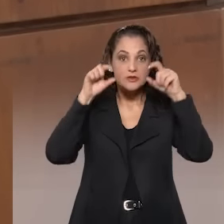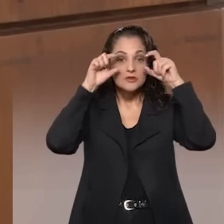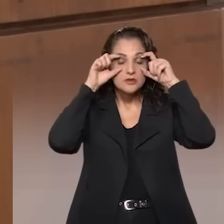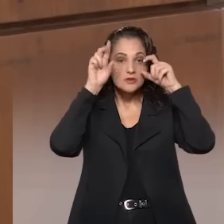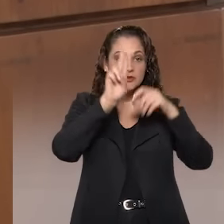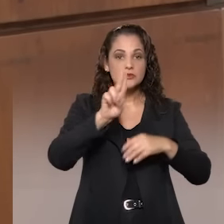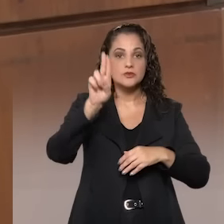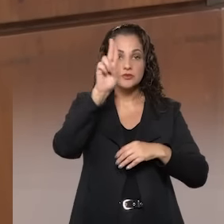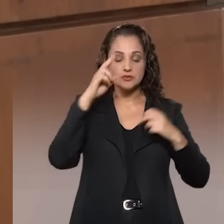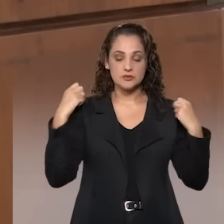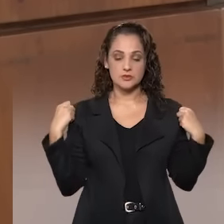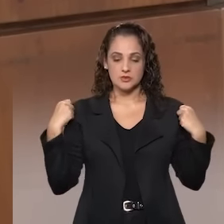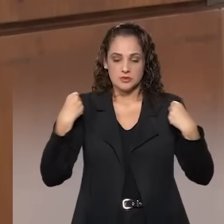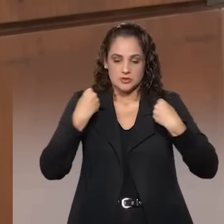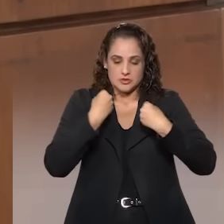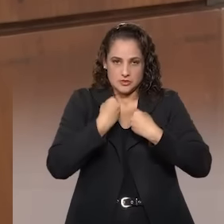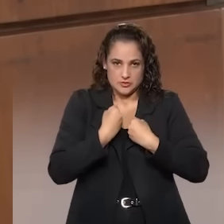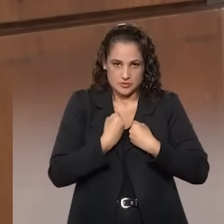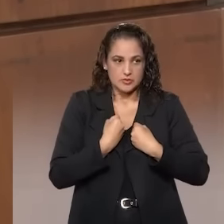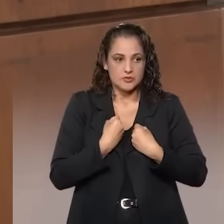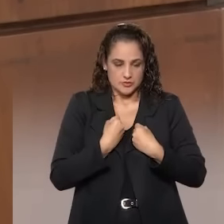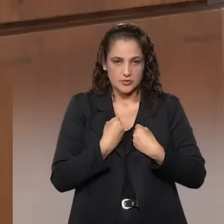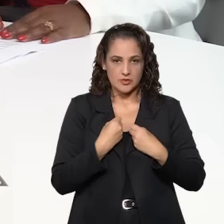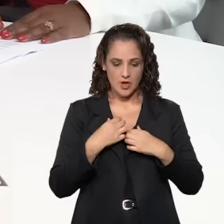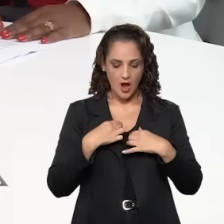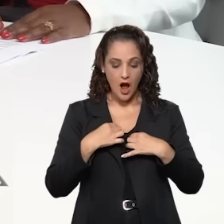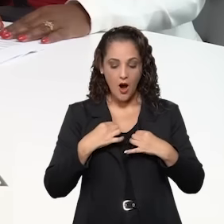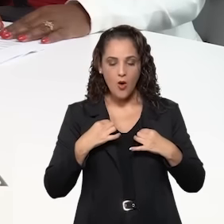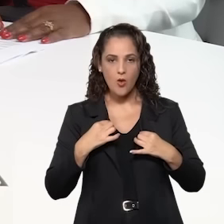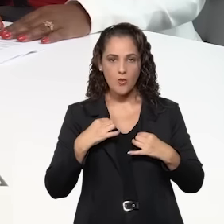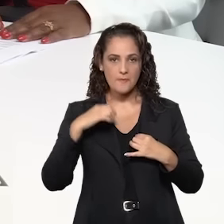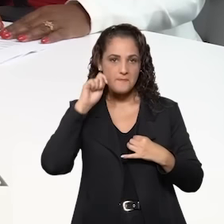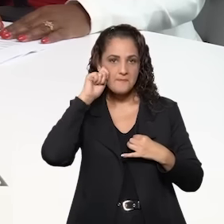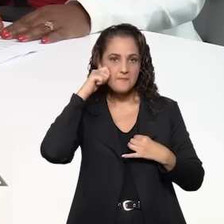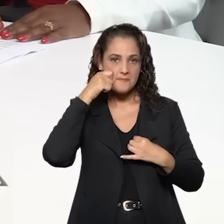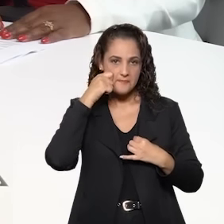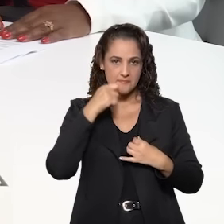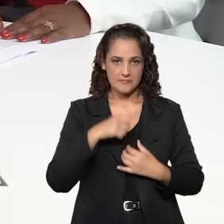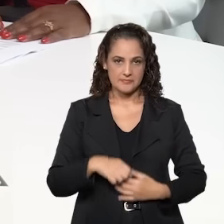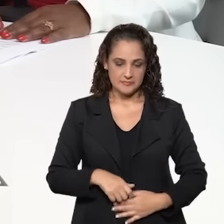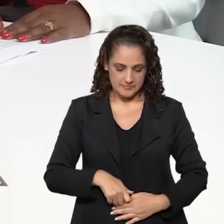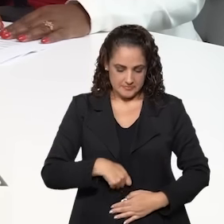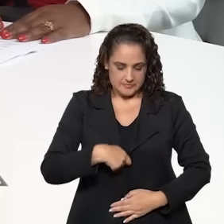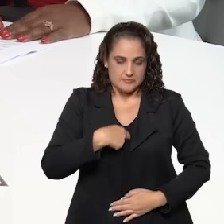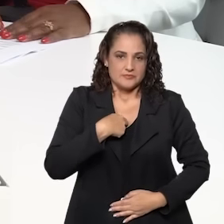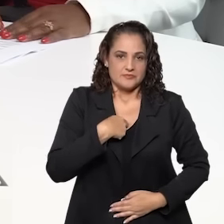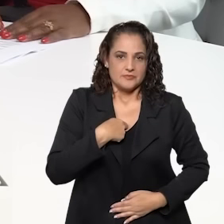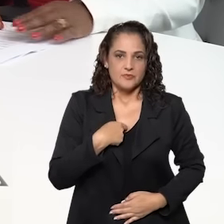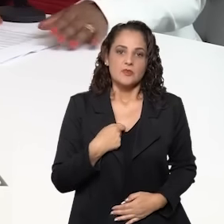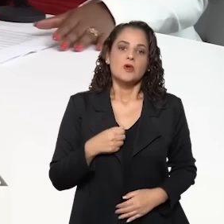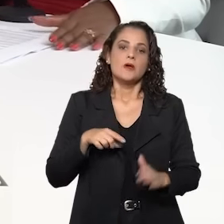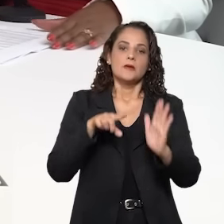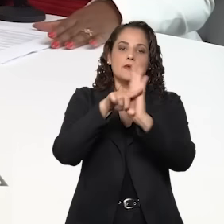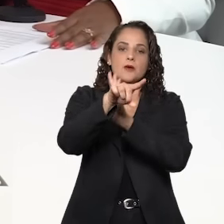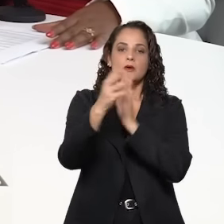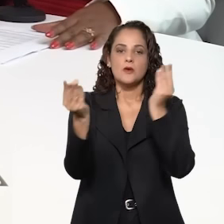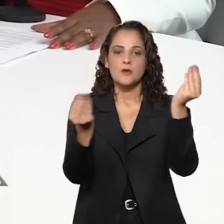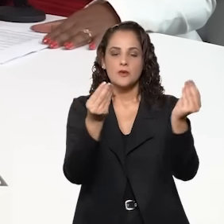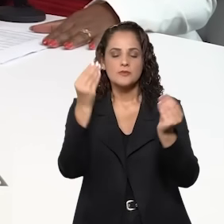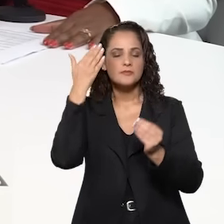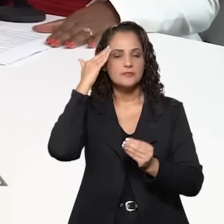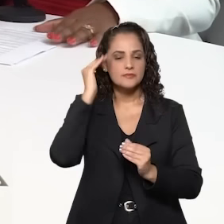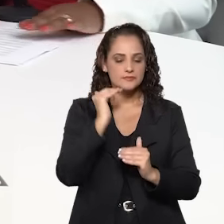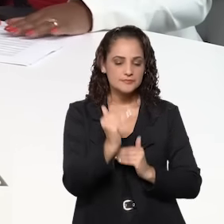óculos Estou com um blazer e um macacão Preto georgette ten uma pergunta para você como que você entende o